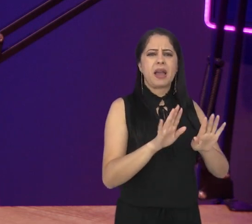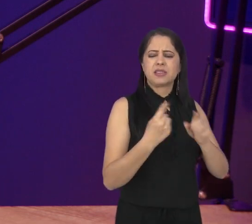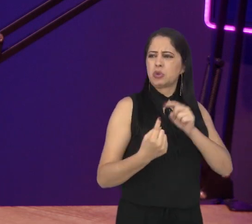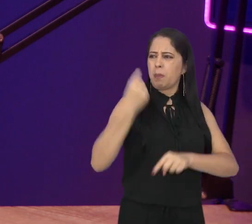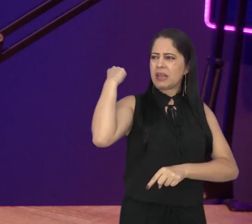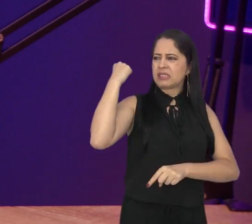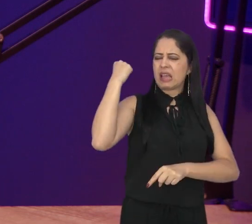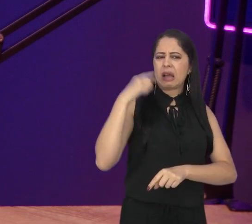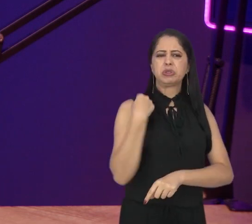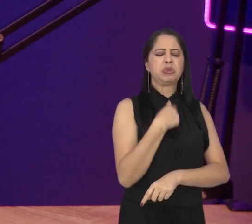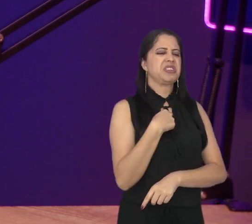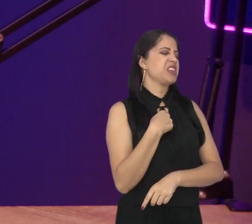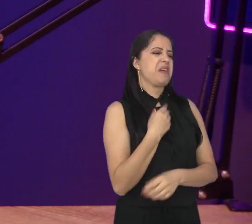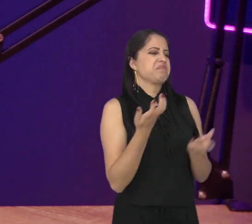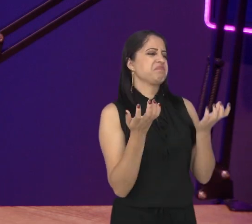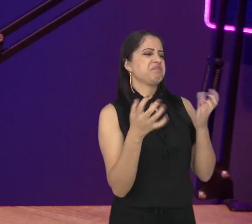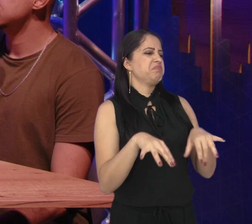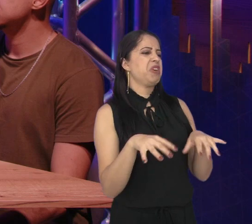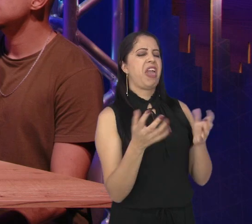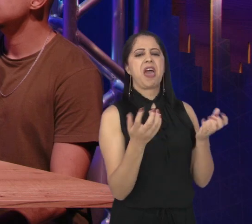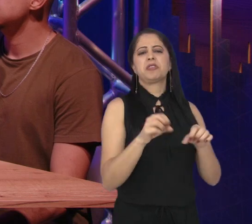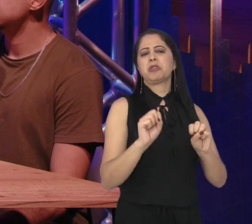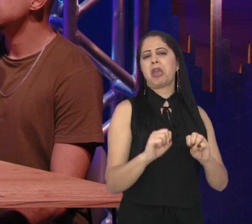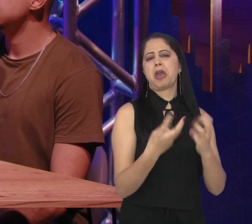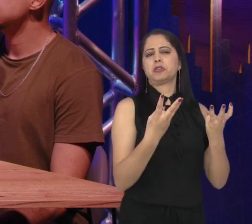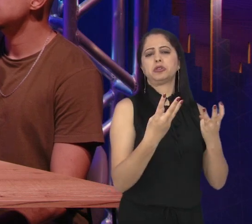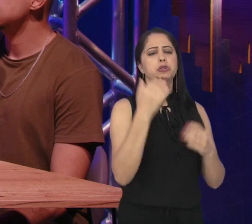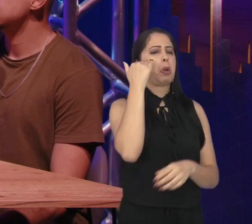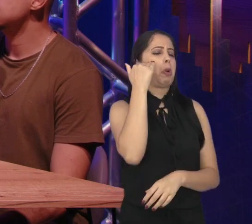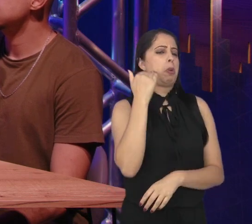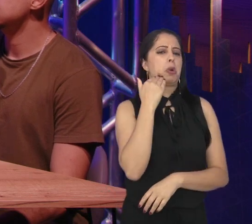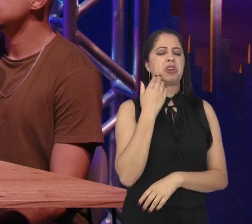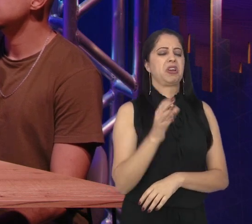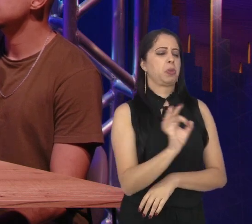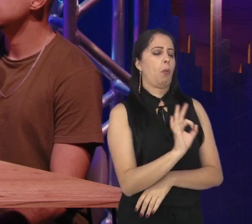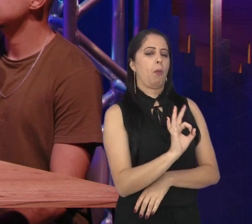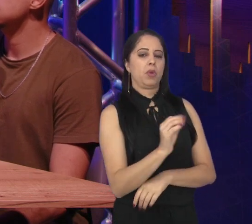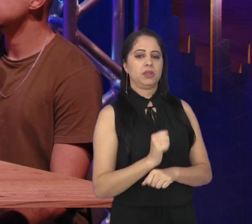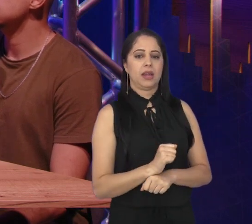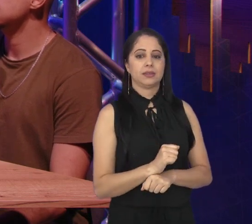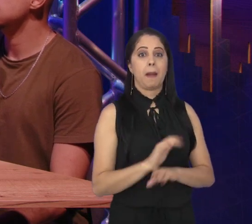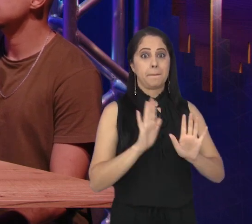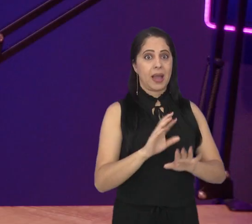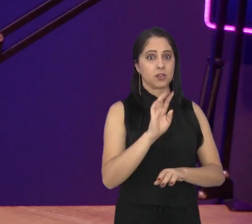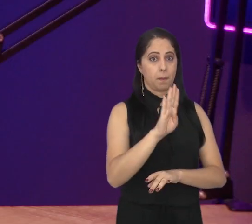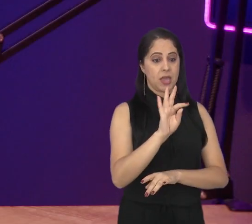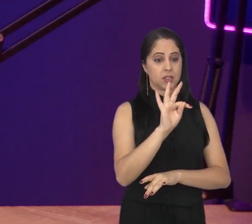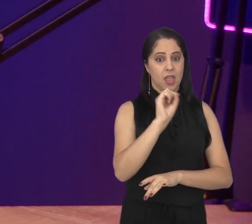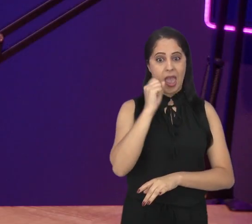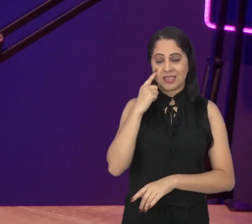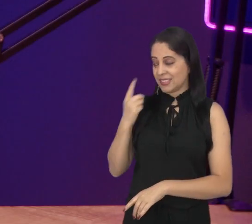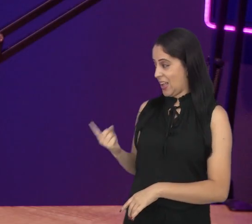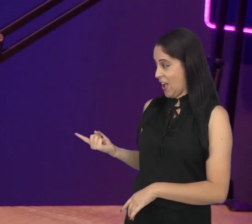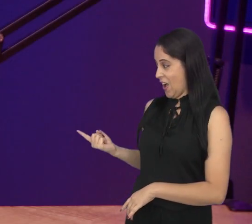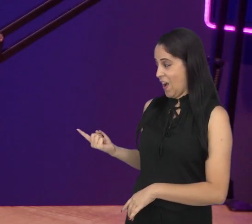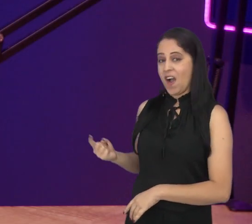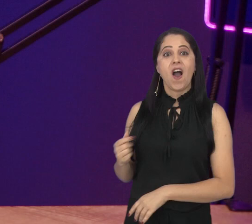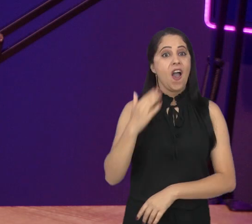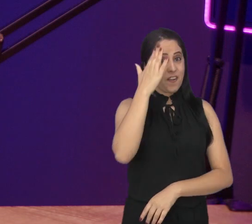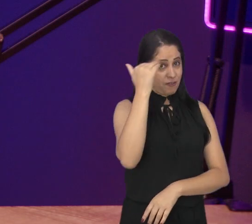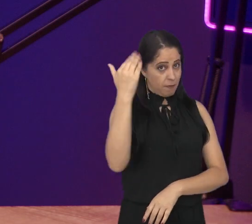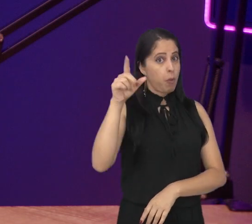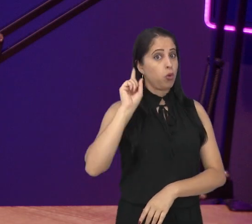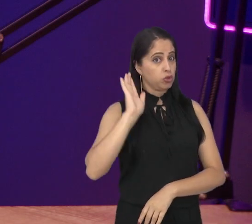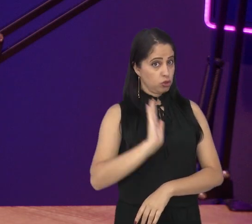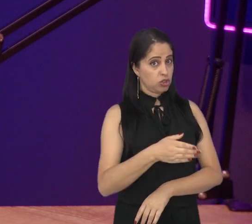atrás a gente nem sonhava que os cantores coreanos pudessem vir para cá. Alguns já vinham, né, alguns mais famosos, o BTS já vem